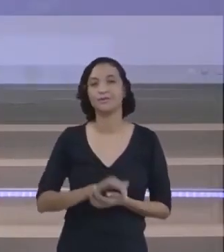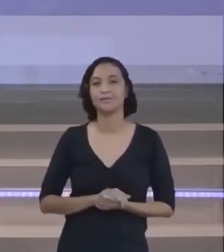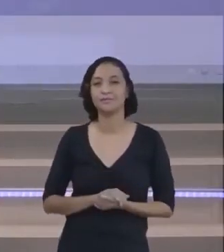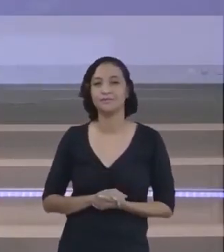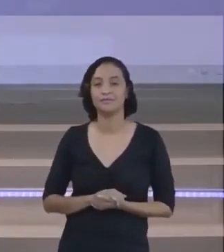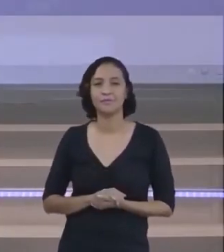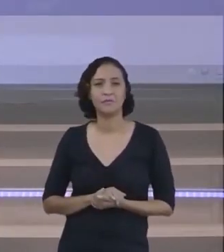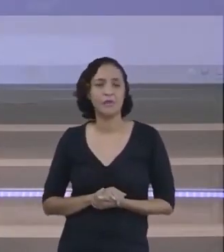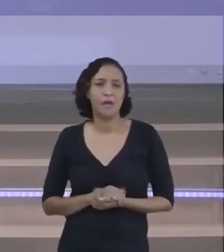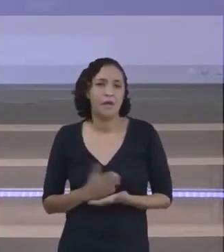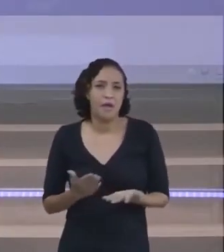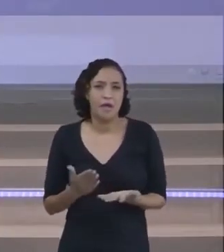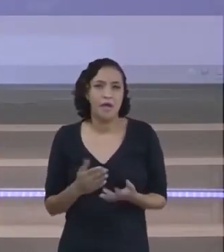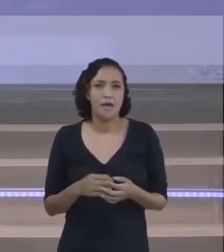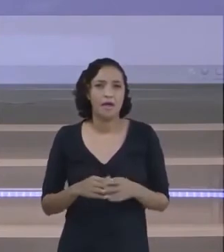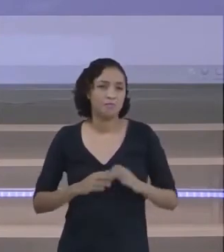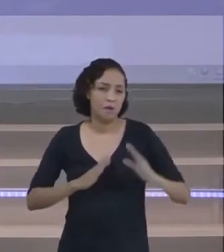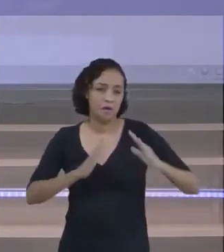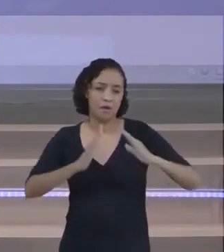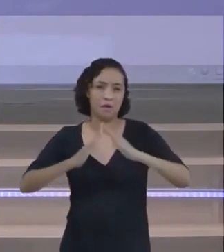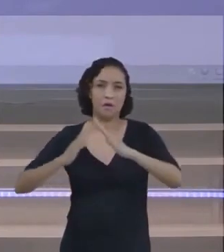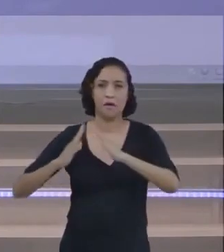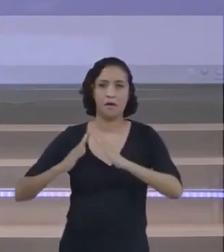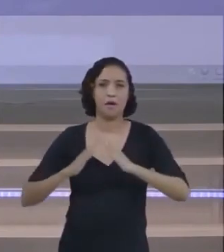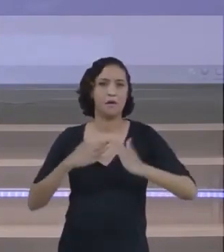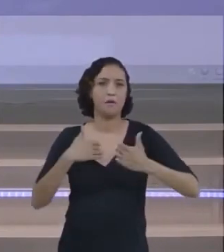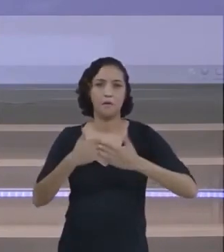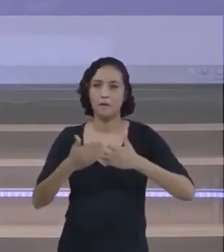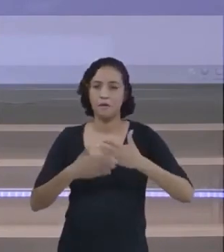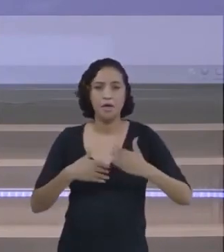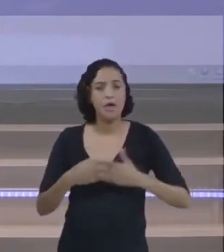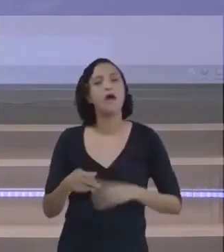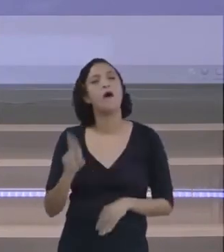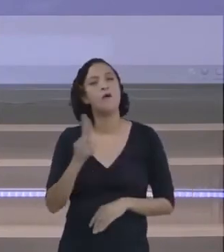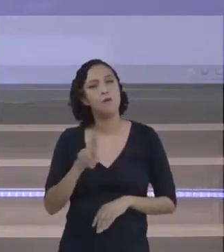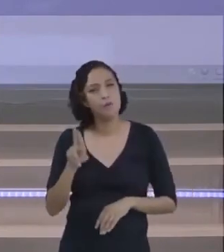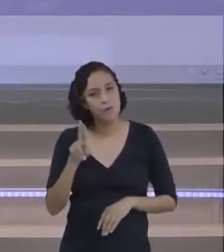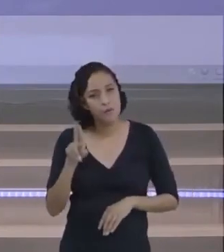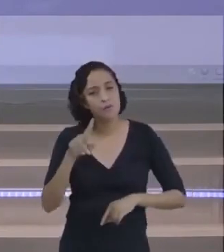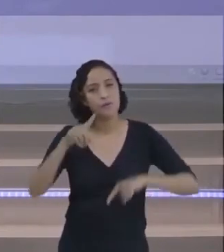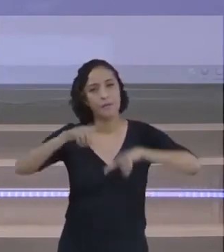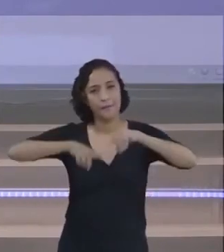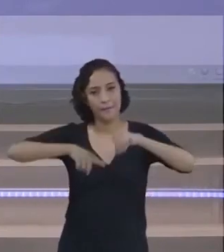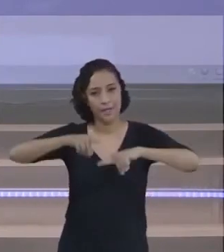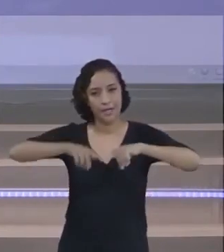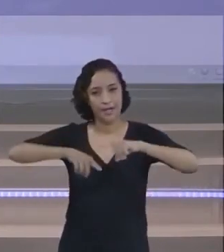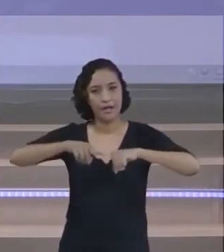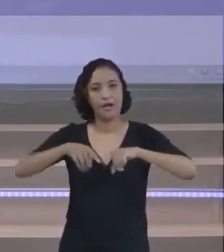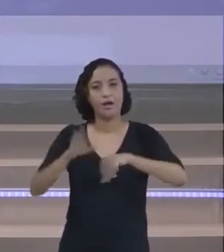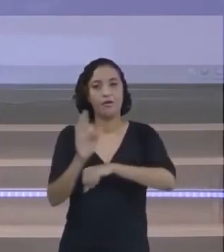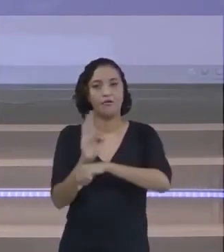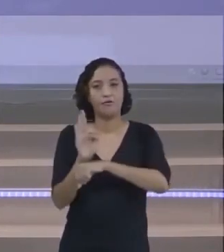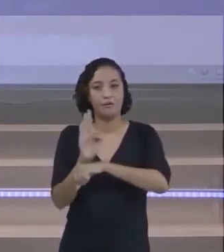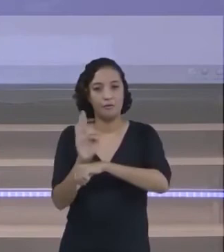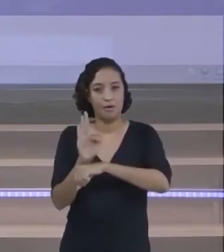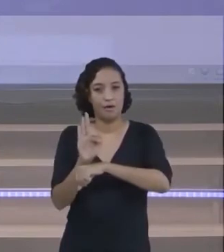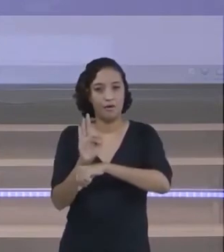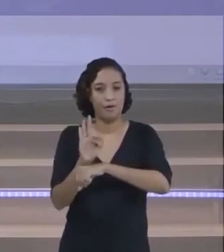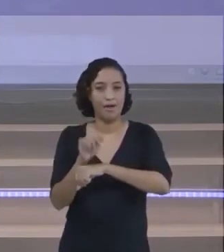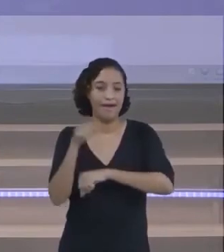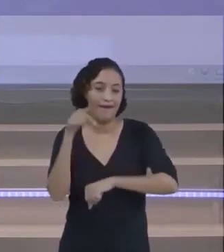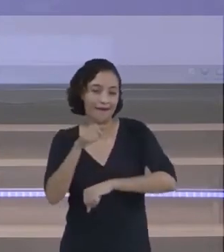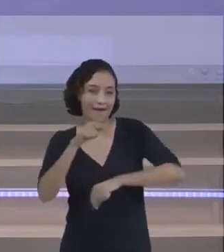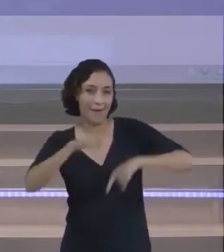more. Eles vão utilizar esses instrumentos, porque são instrumentos que são profissionais,